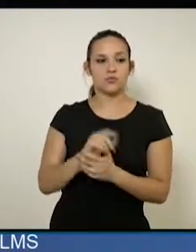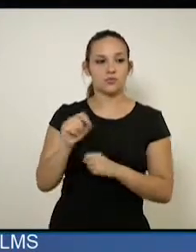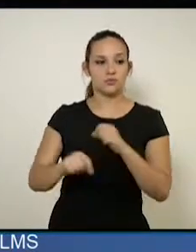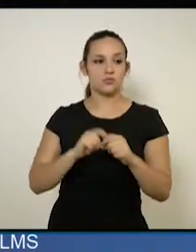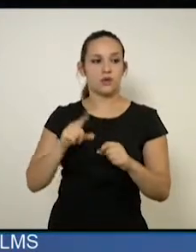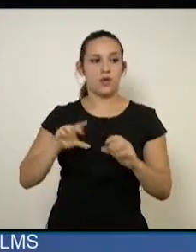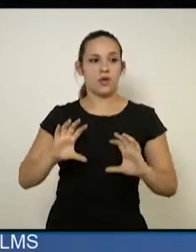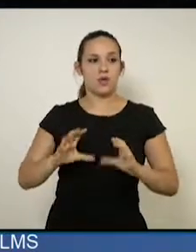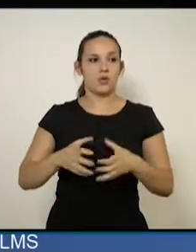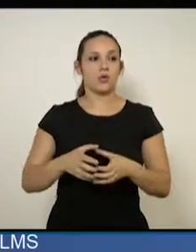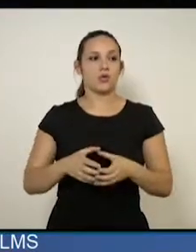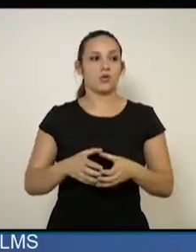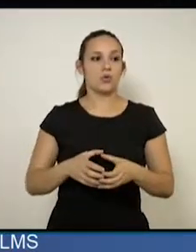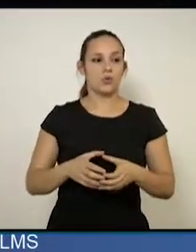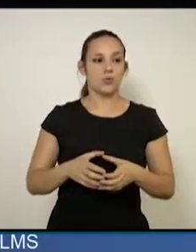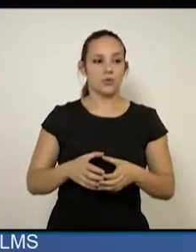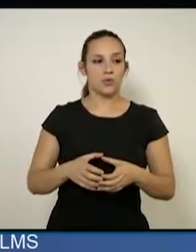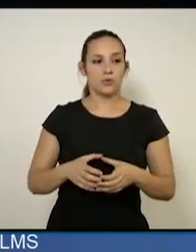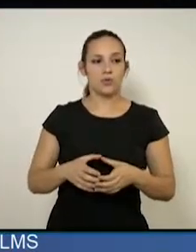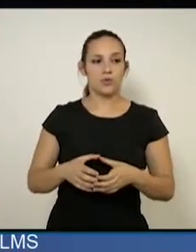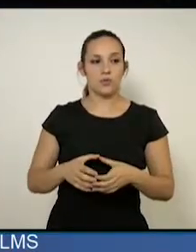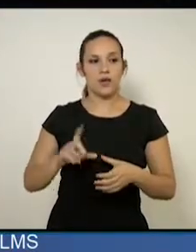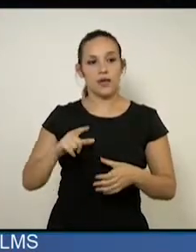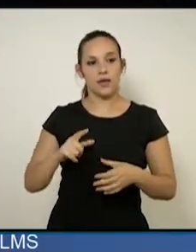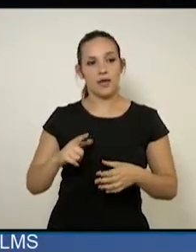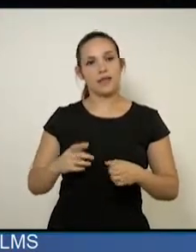frente parlamentar em defesa da segurança